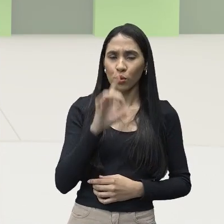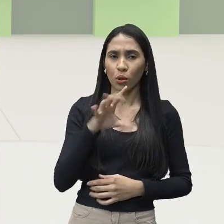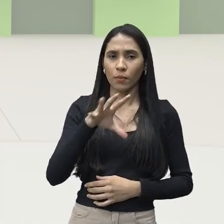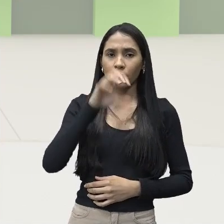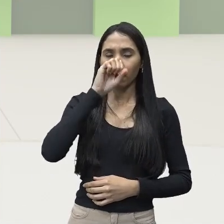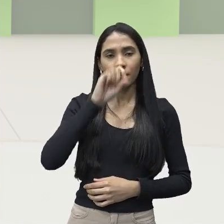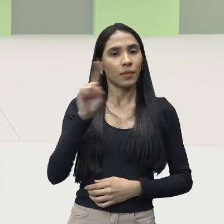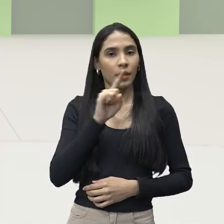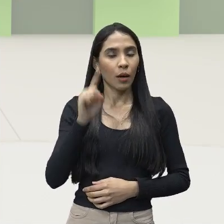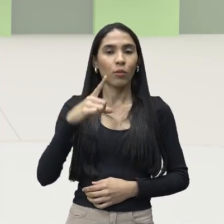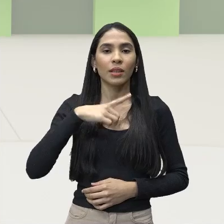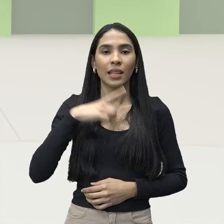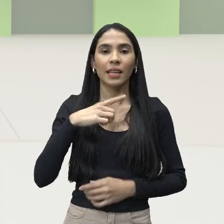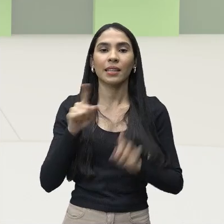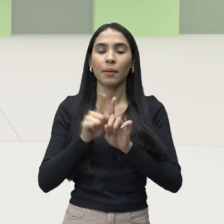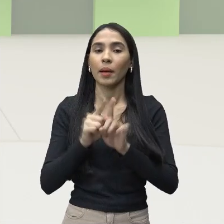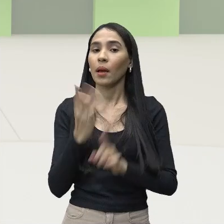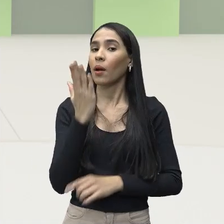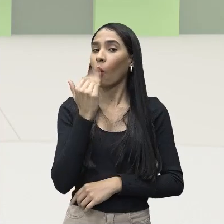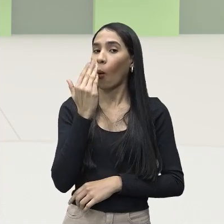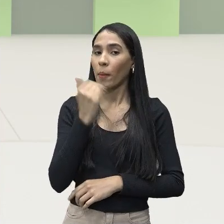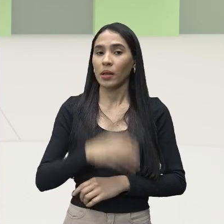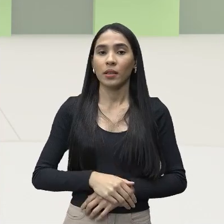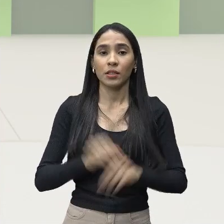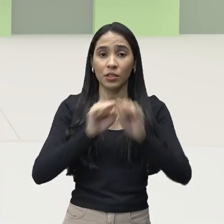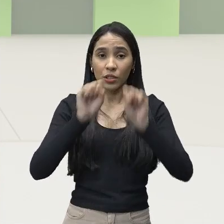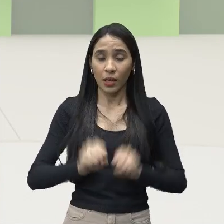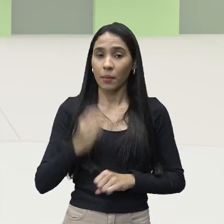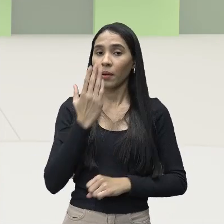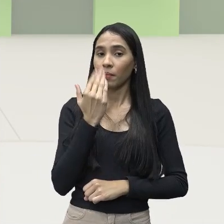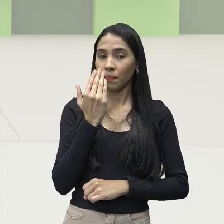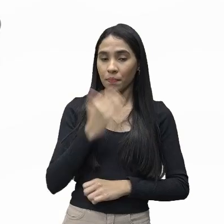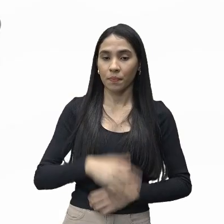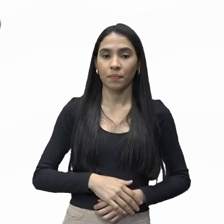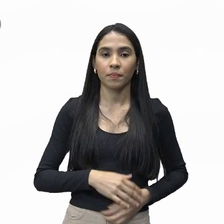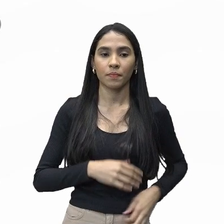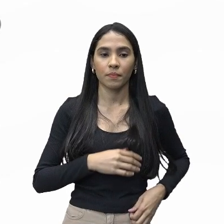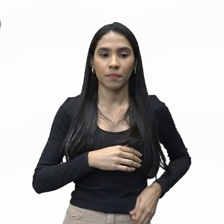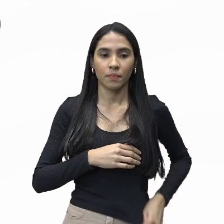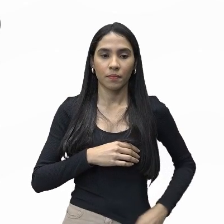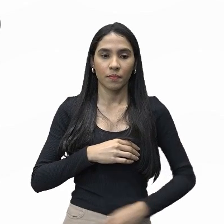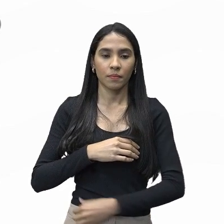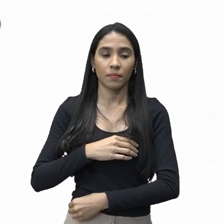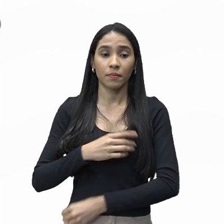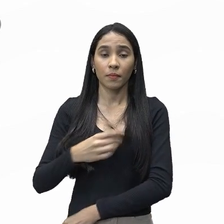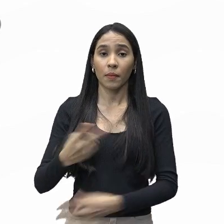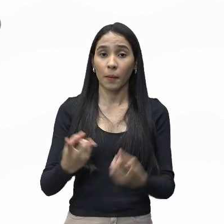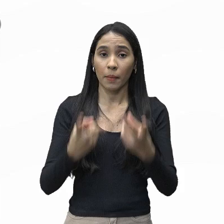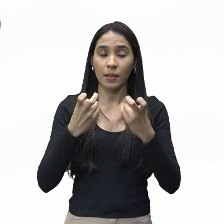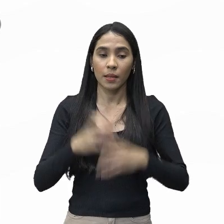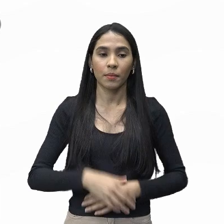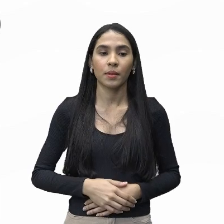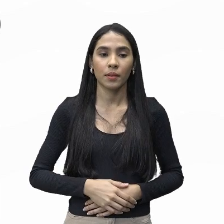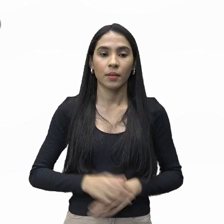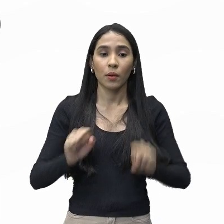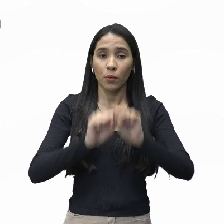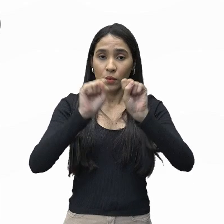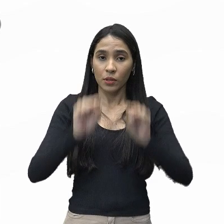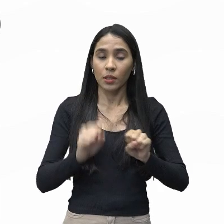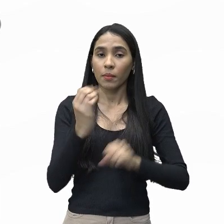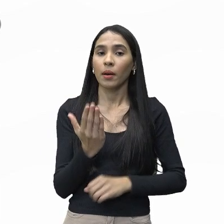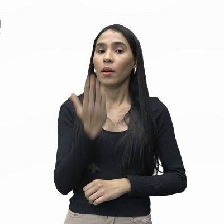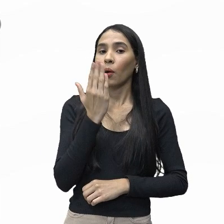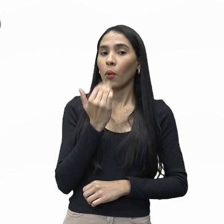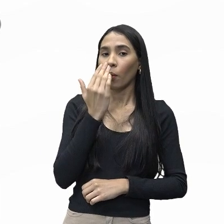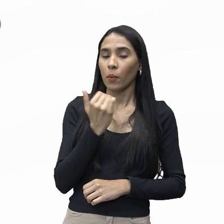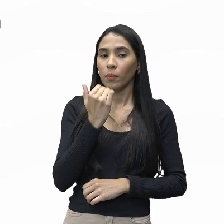sistema digestório, tá? Então vamos observar aí esse sistema digestório. A gente vê aí que o sistema digestório dos seres